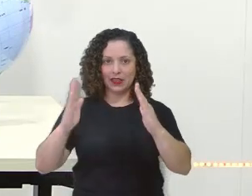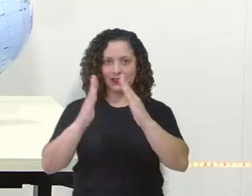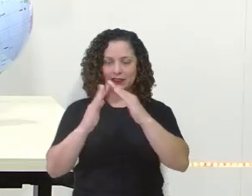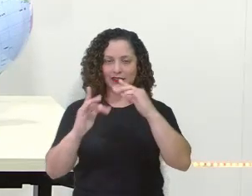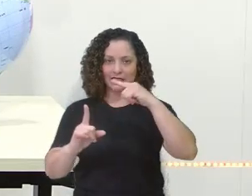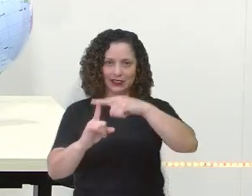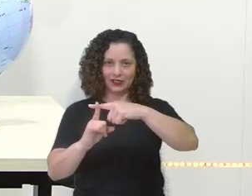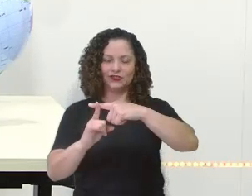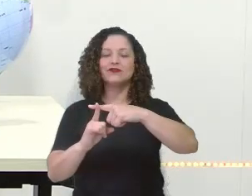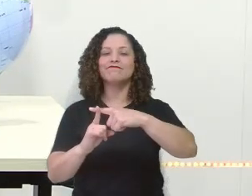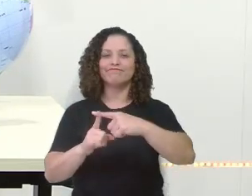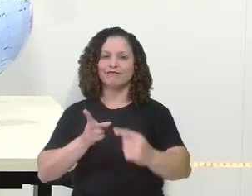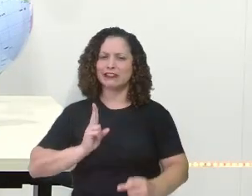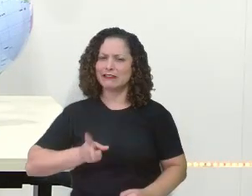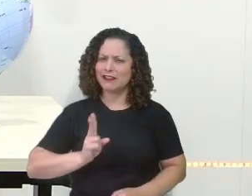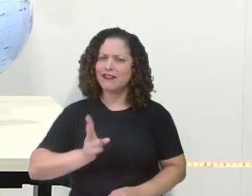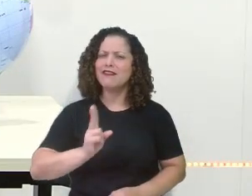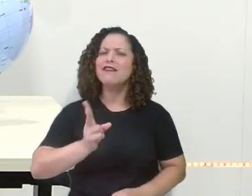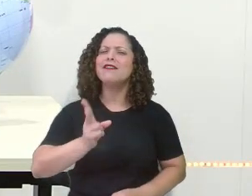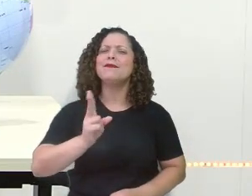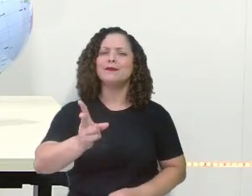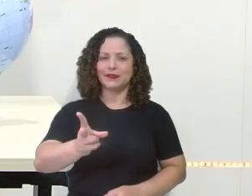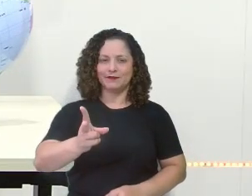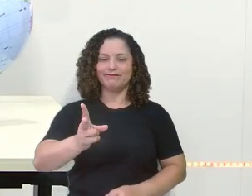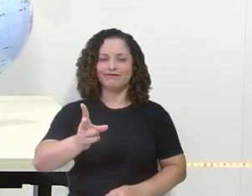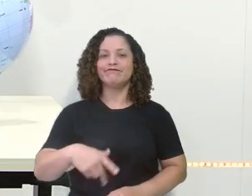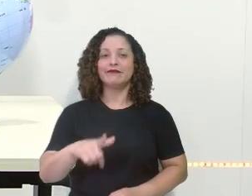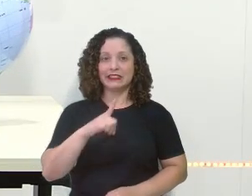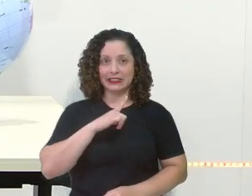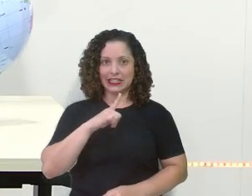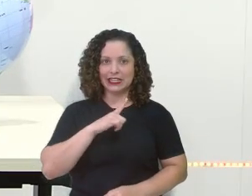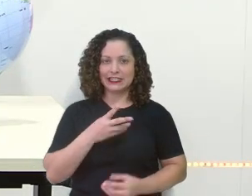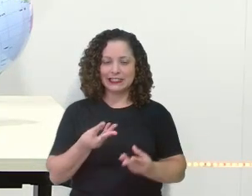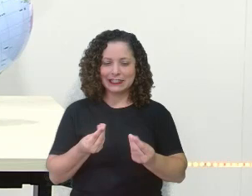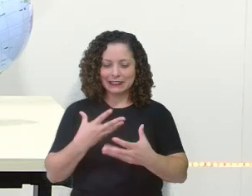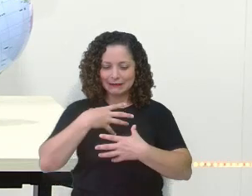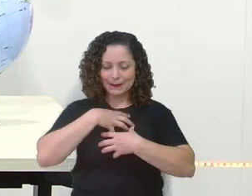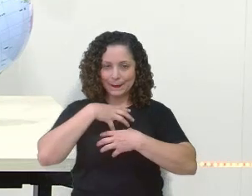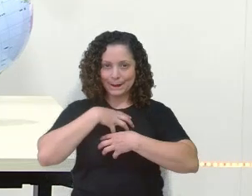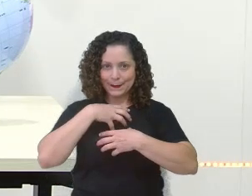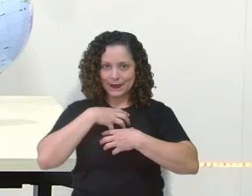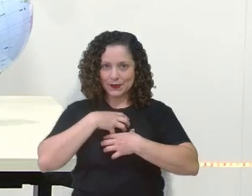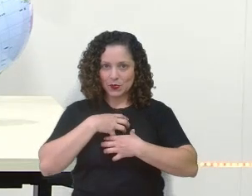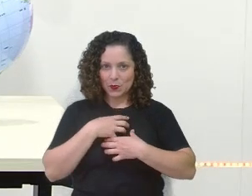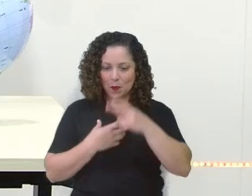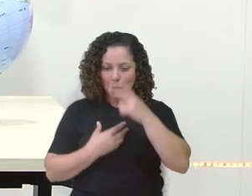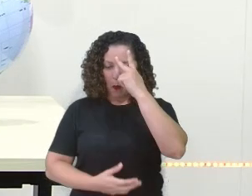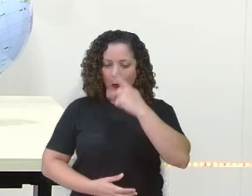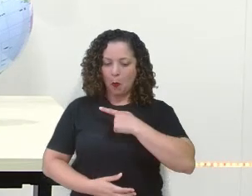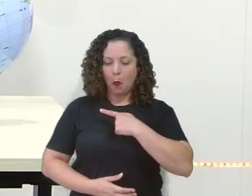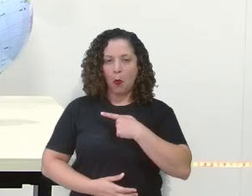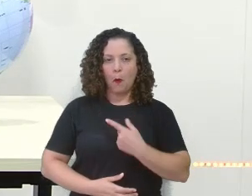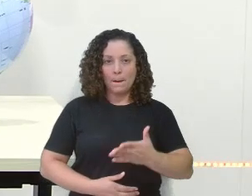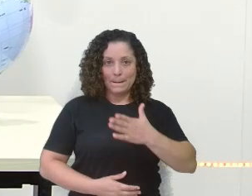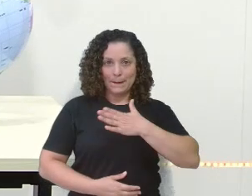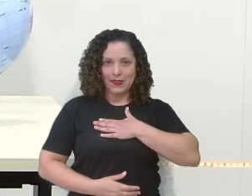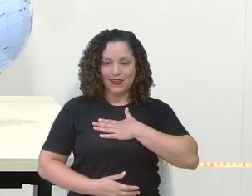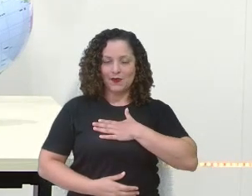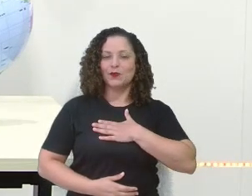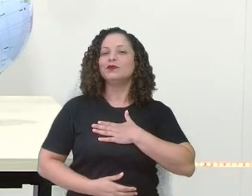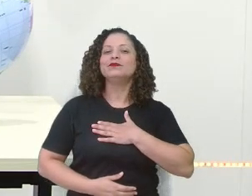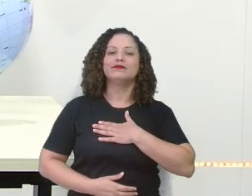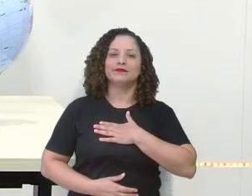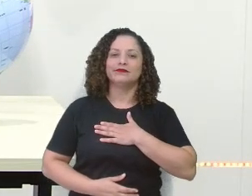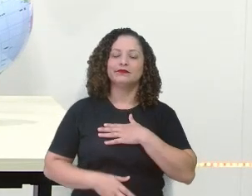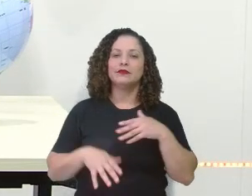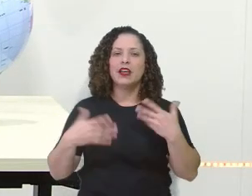sempre coloca aí essa noção de pertencimento nesses grupos, tá? E ele nos identifica. De acordo